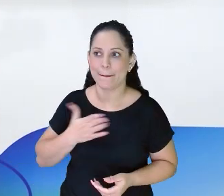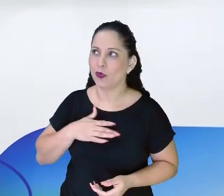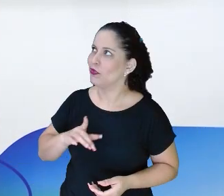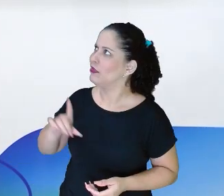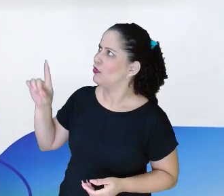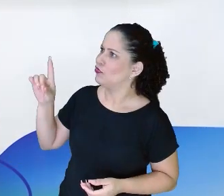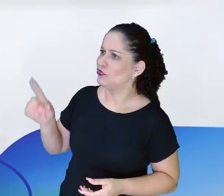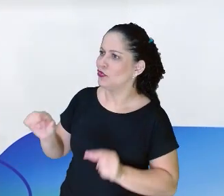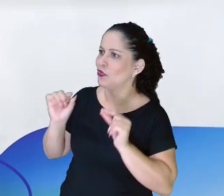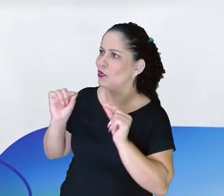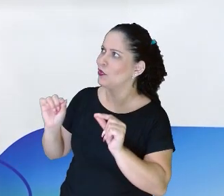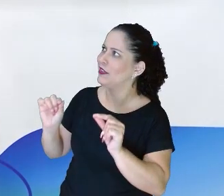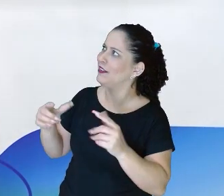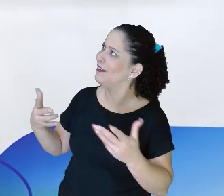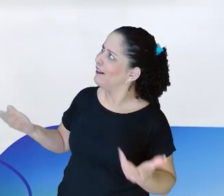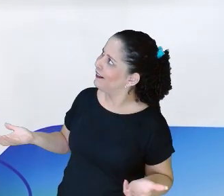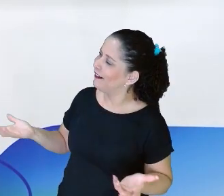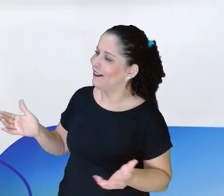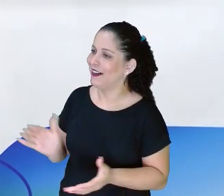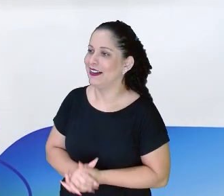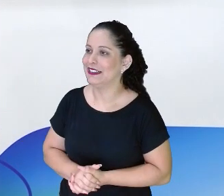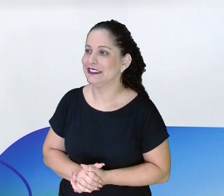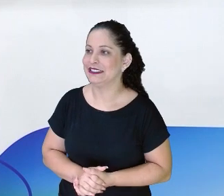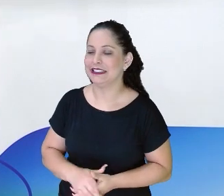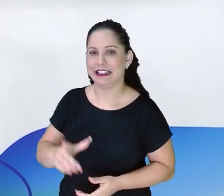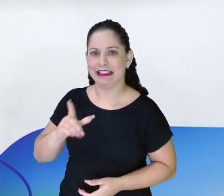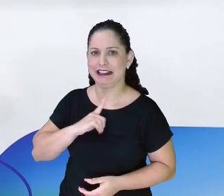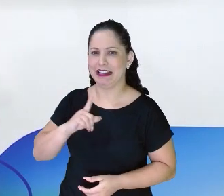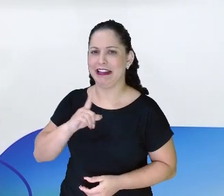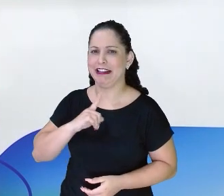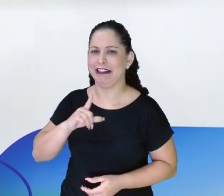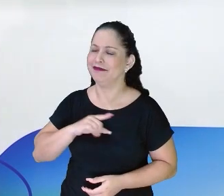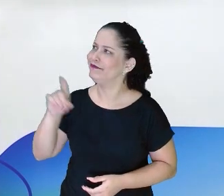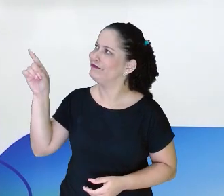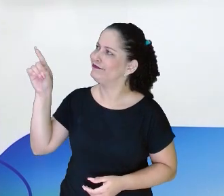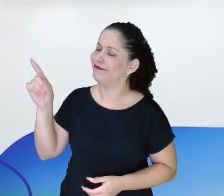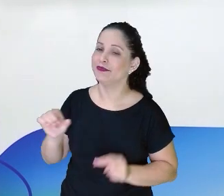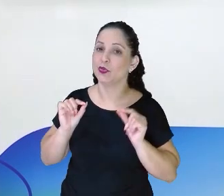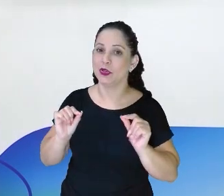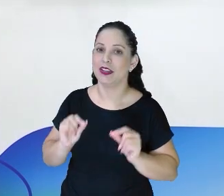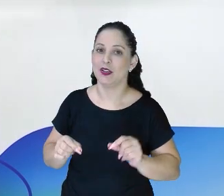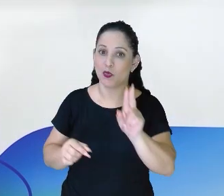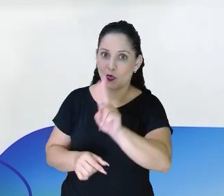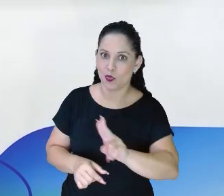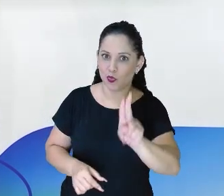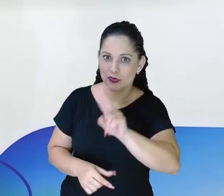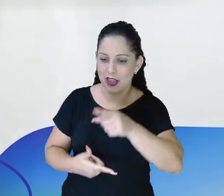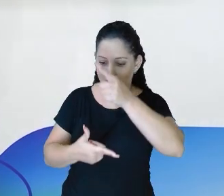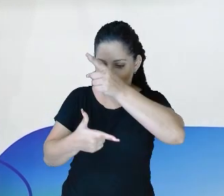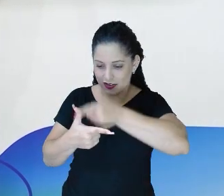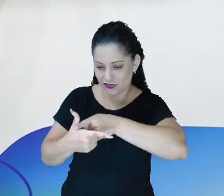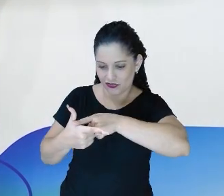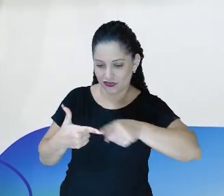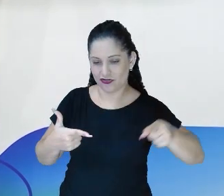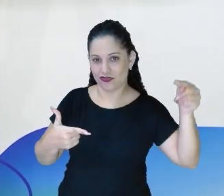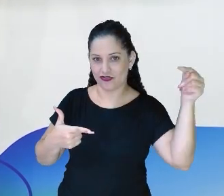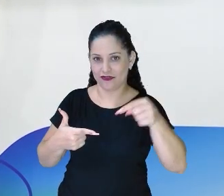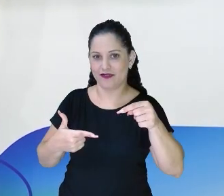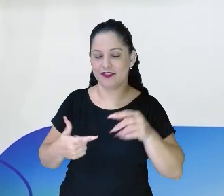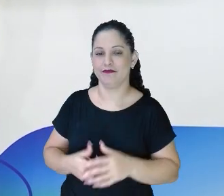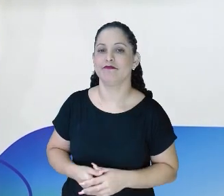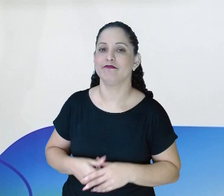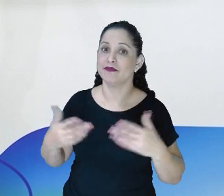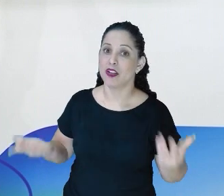susto! Mais de um algarismo. Por isso, o método chave. O meu resultado,